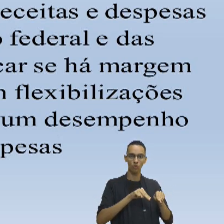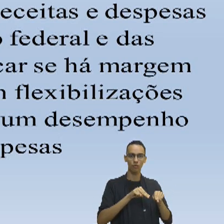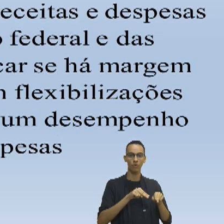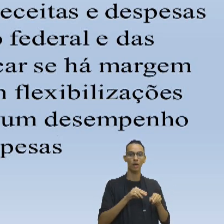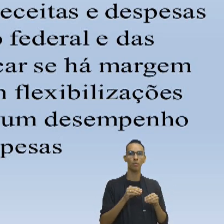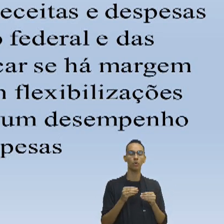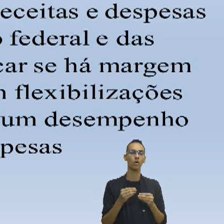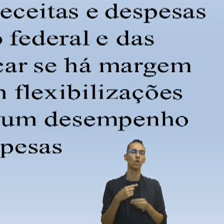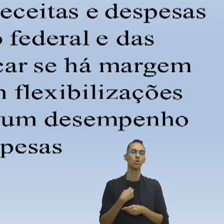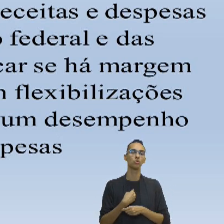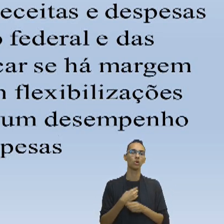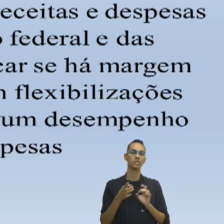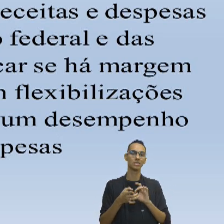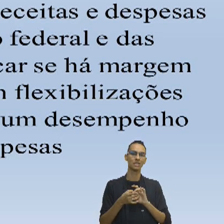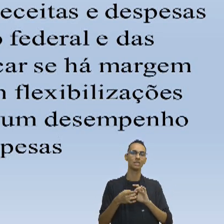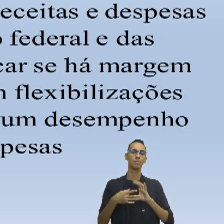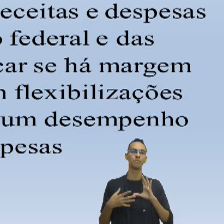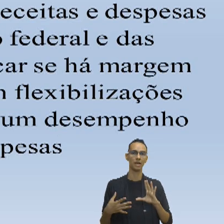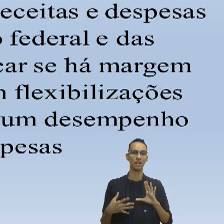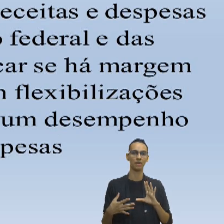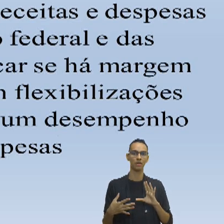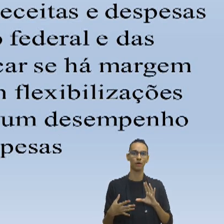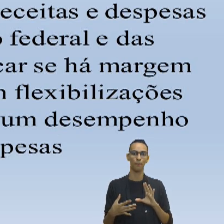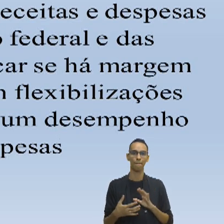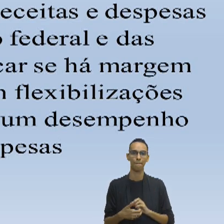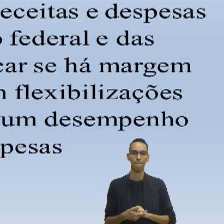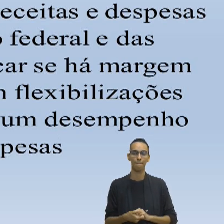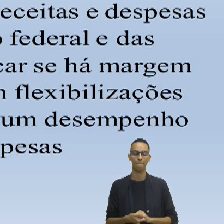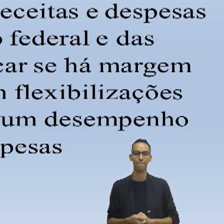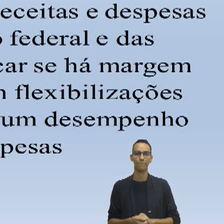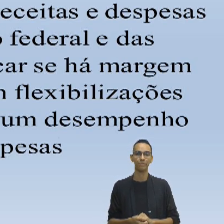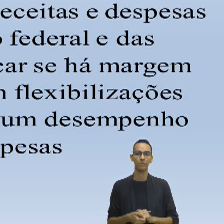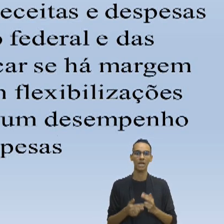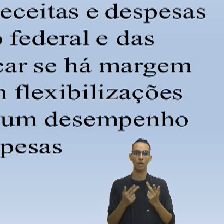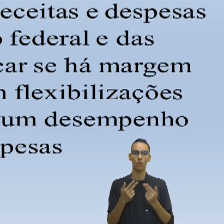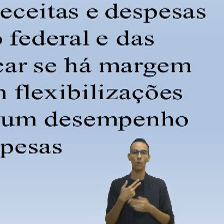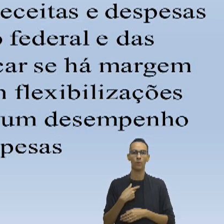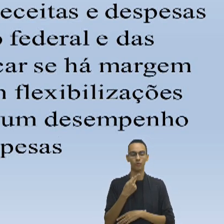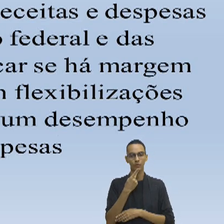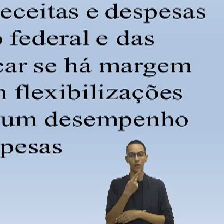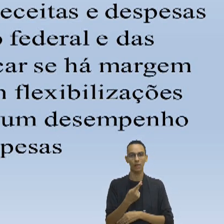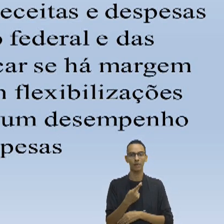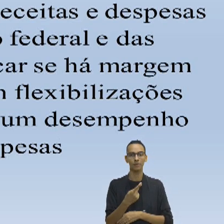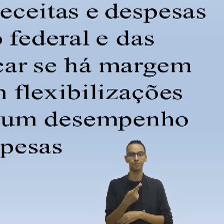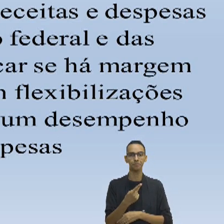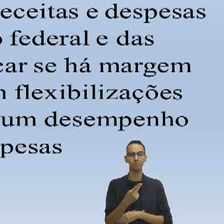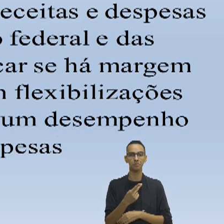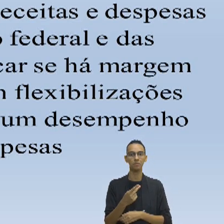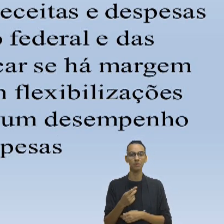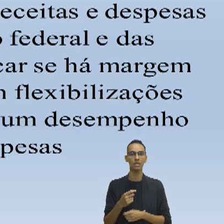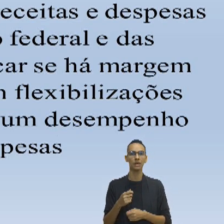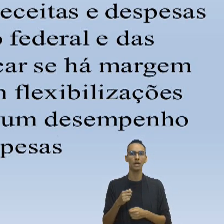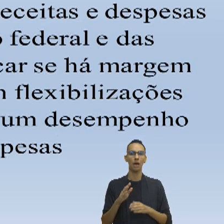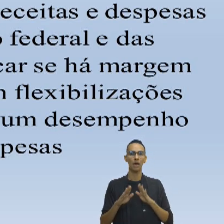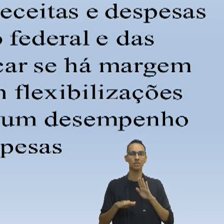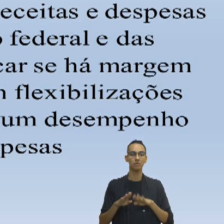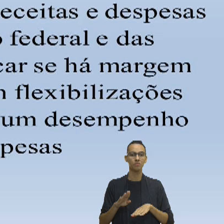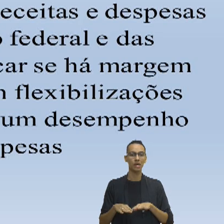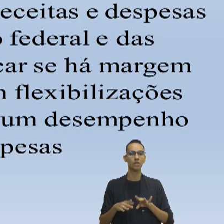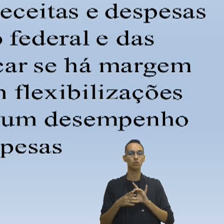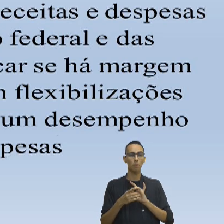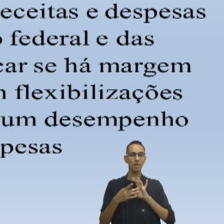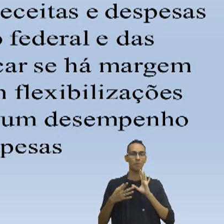orçamento. Apesar disso, é o item de baixo que eu mencionei, ele prevê uma nova avaliação no mês de maio. Então, pode ser que